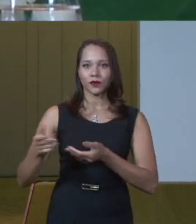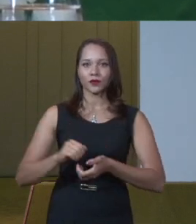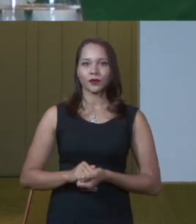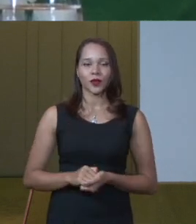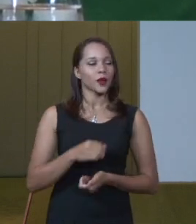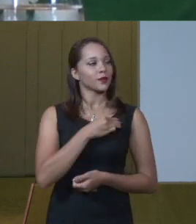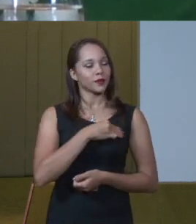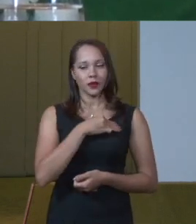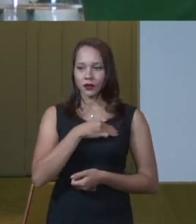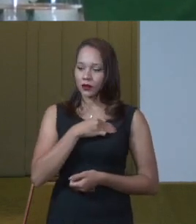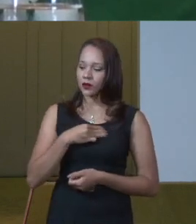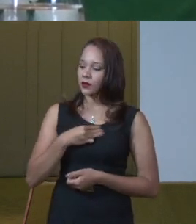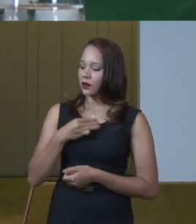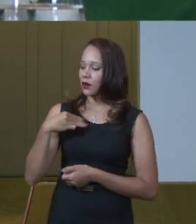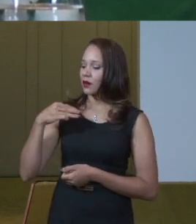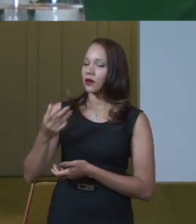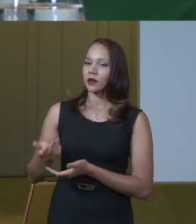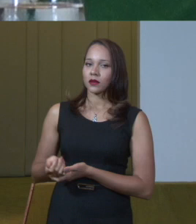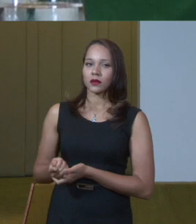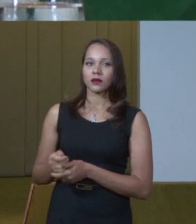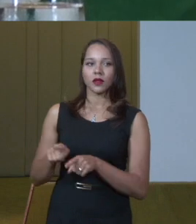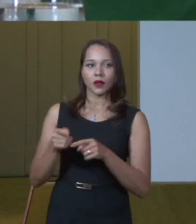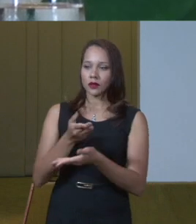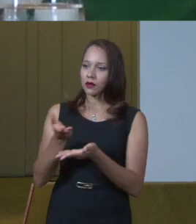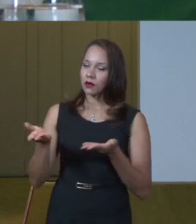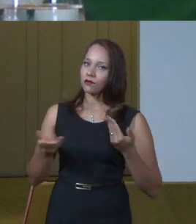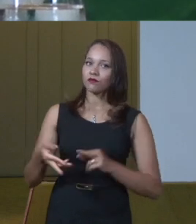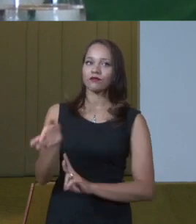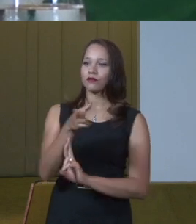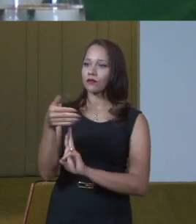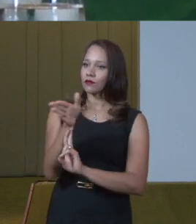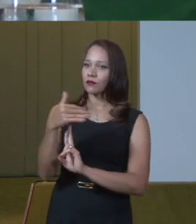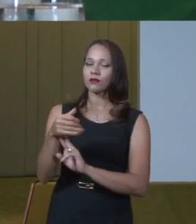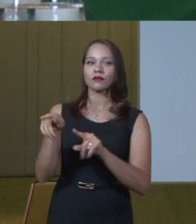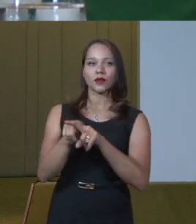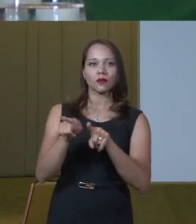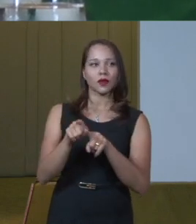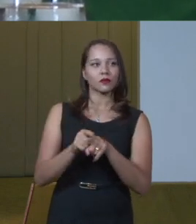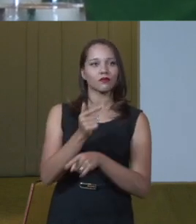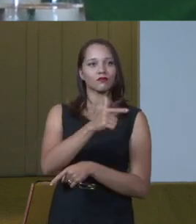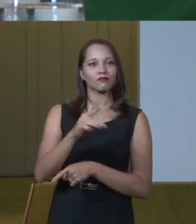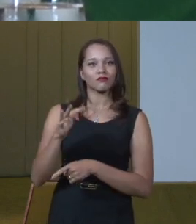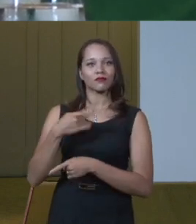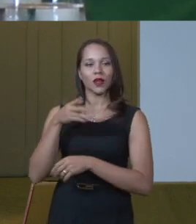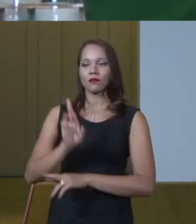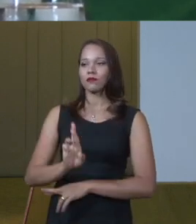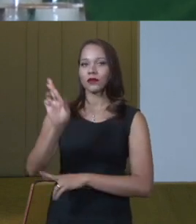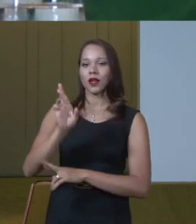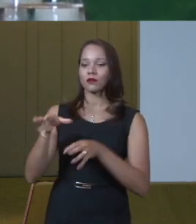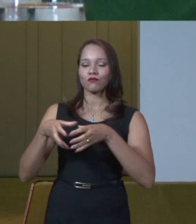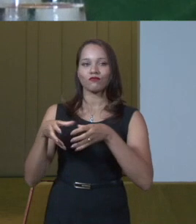Alves, senhores embaixadores e demais representantes do corpo diplomático,